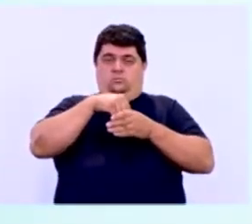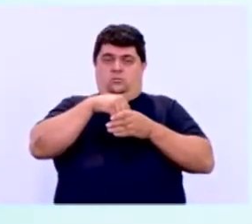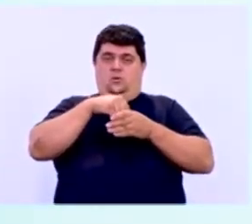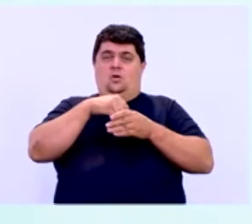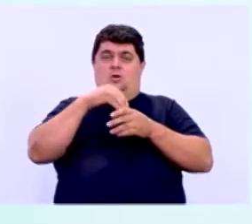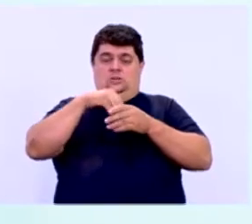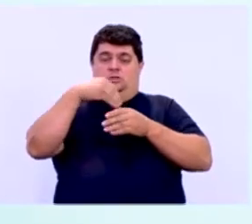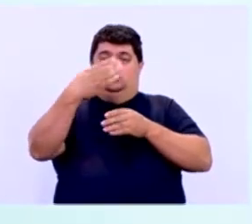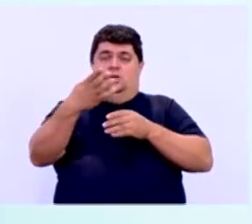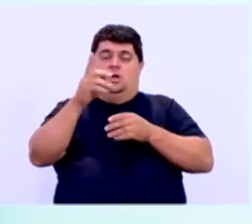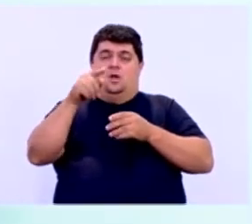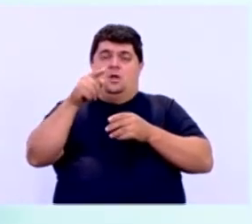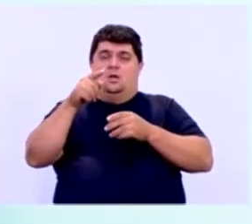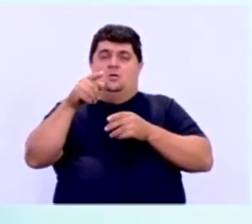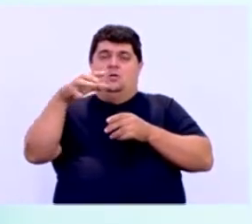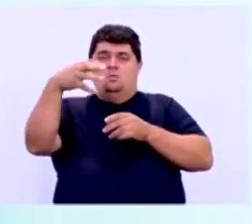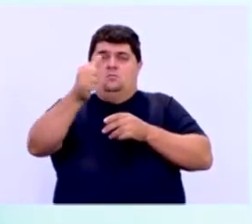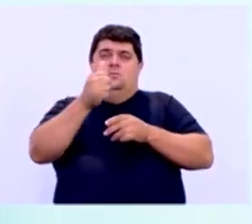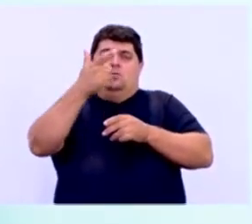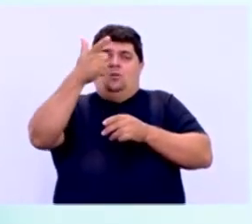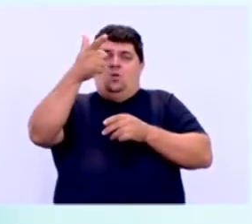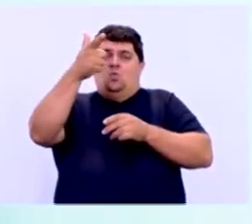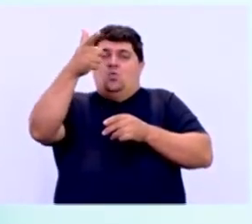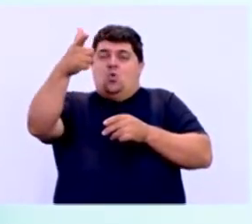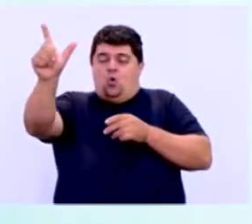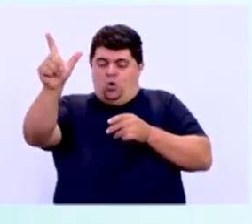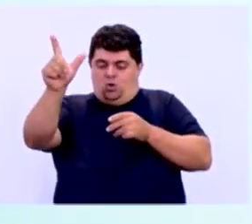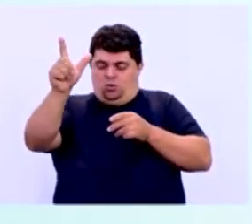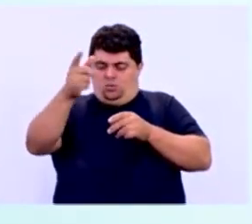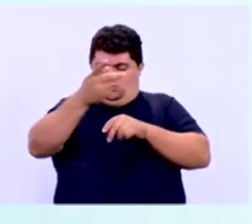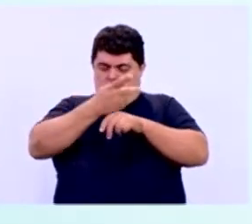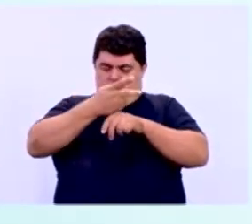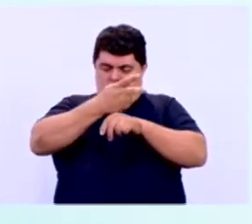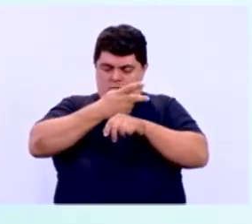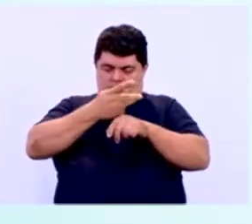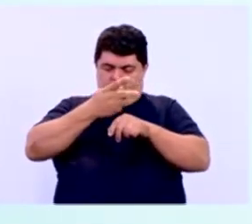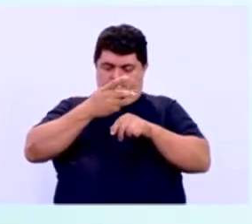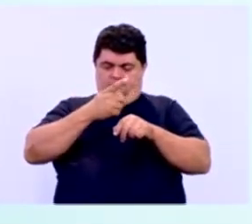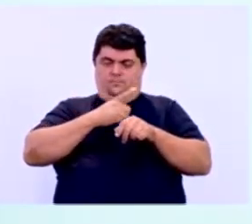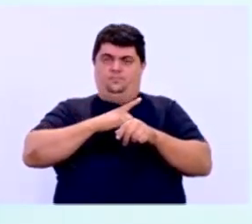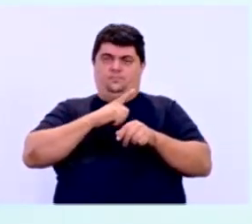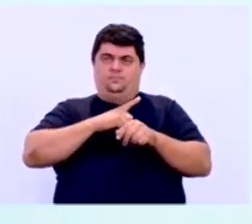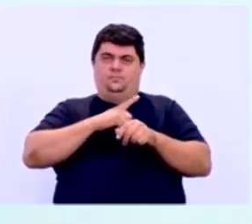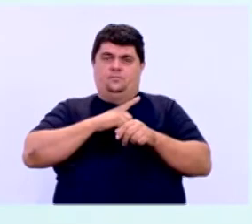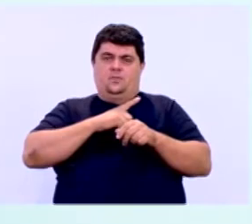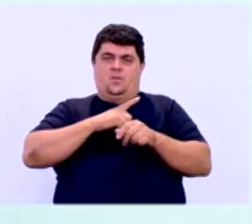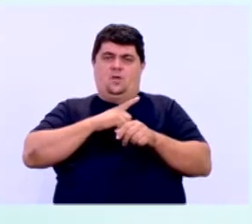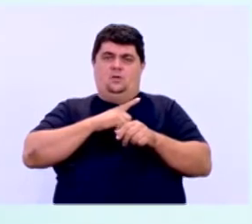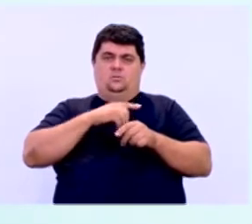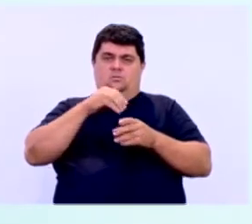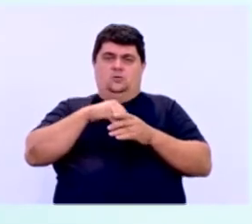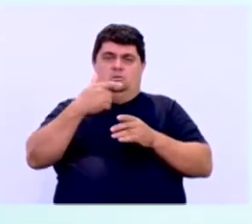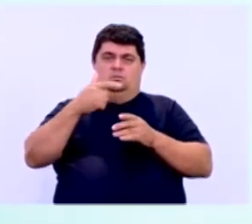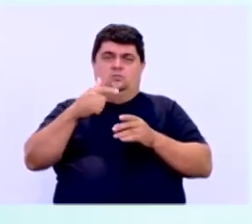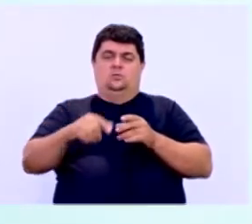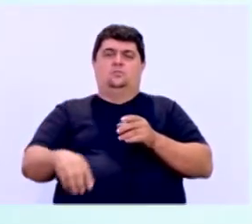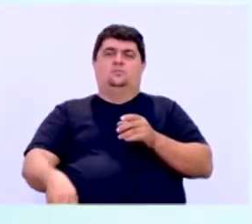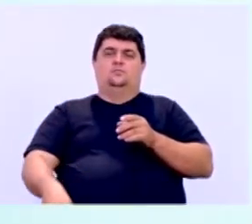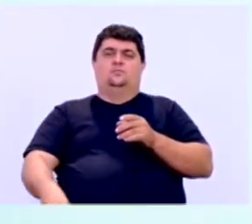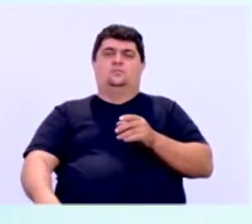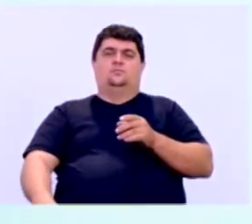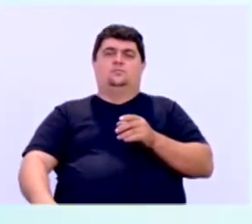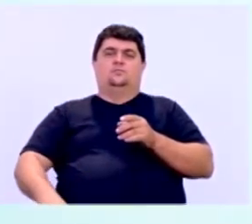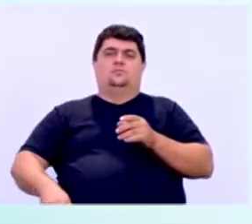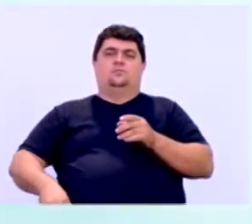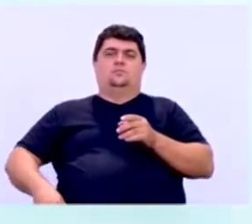uma fonte externa é quando você busca o financiamento financeiro, do recurso financeiro, fora da empresa. Não esqueçam disso,